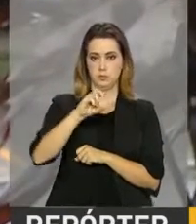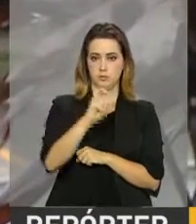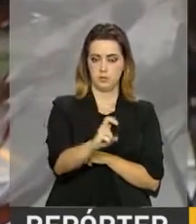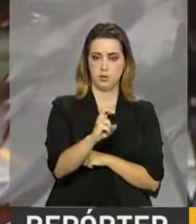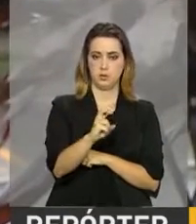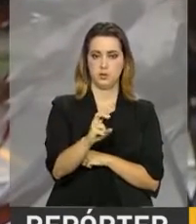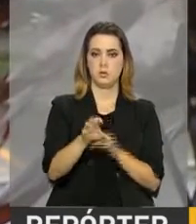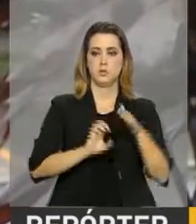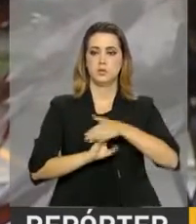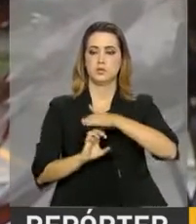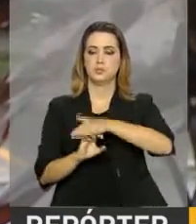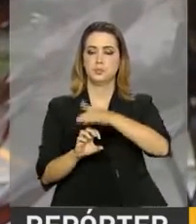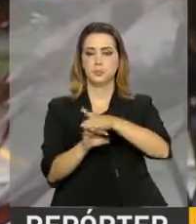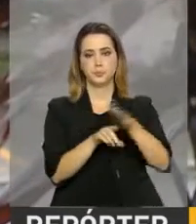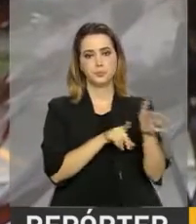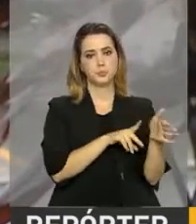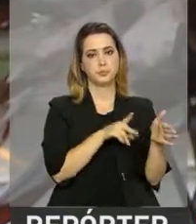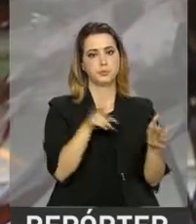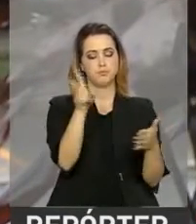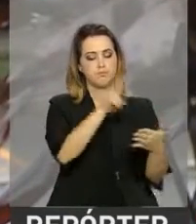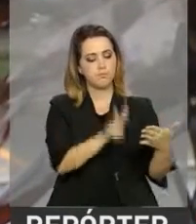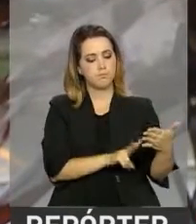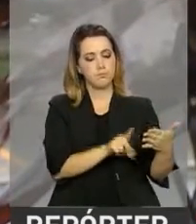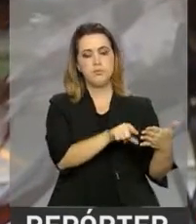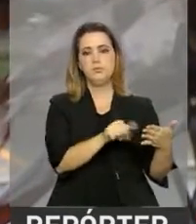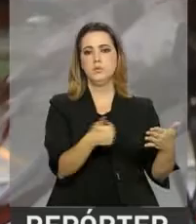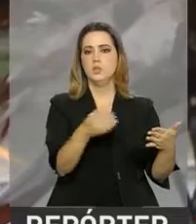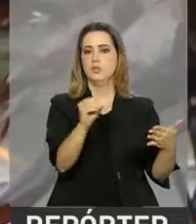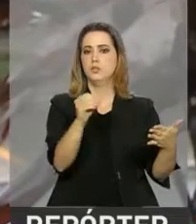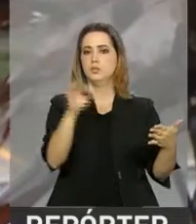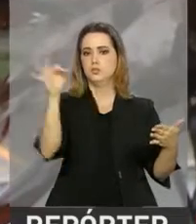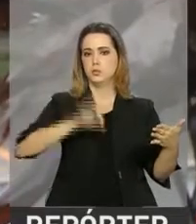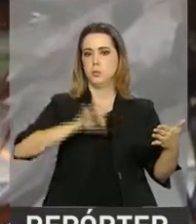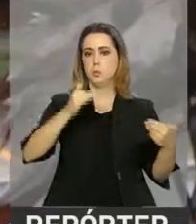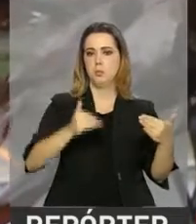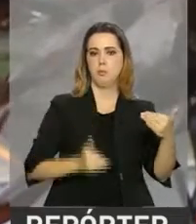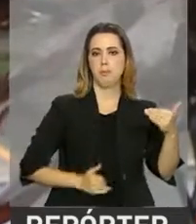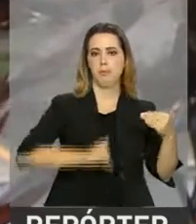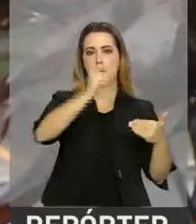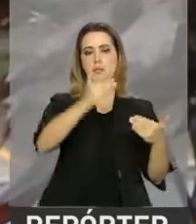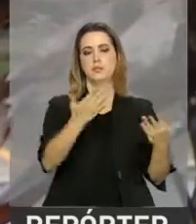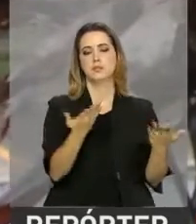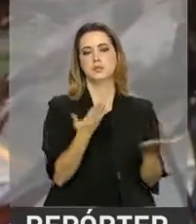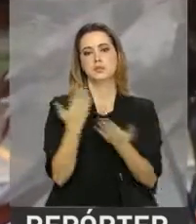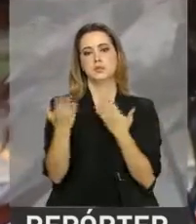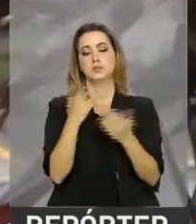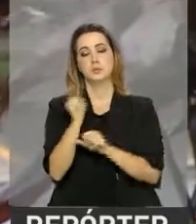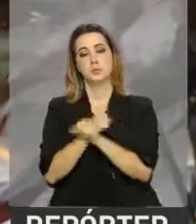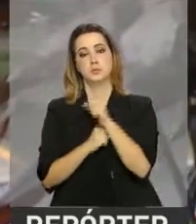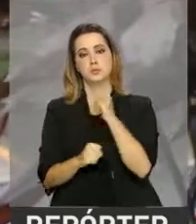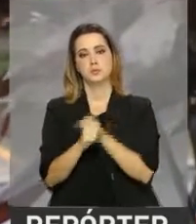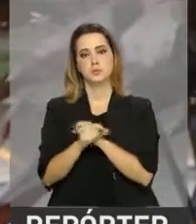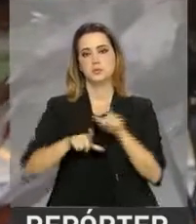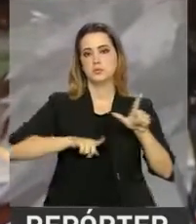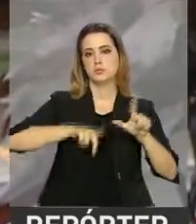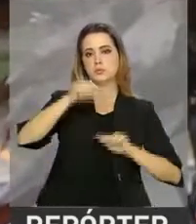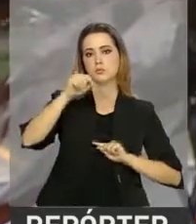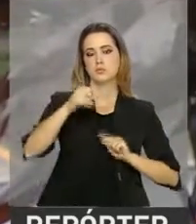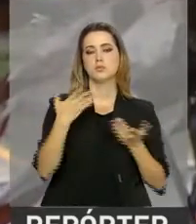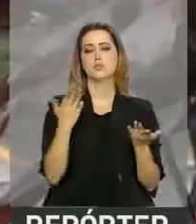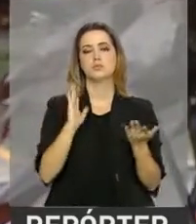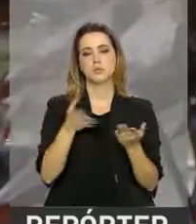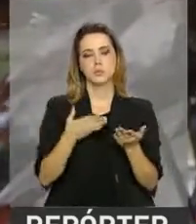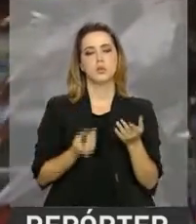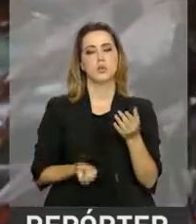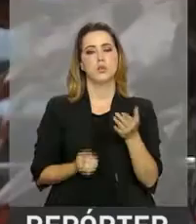avaliação o número de inscrições foi 100% maior que na edição anterior um recorde desde